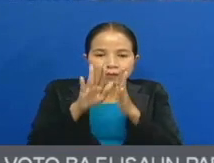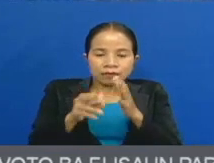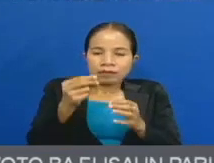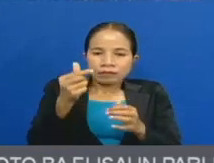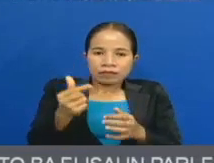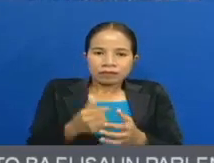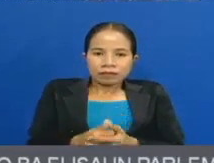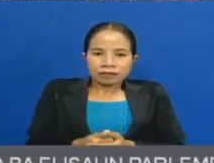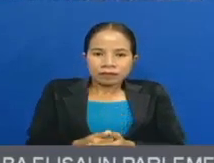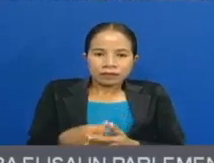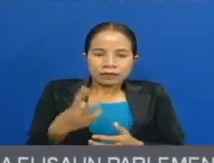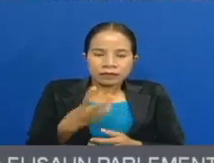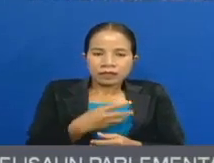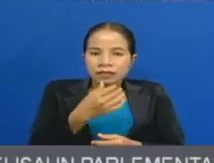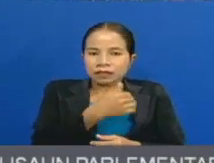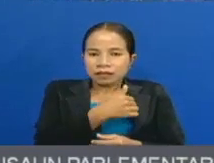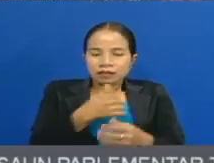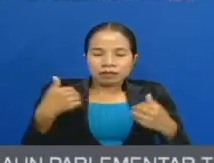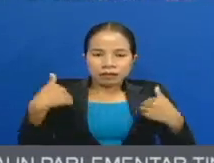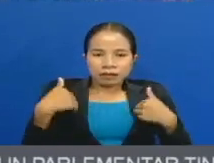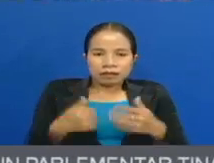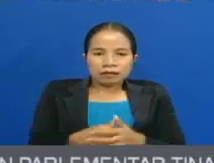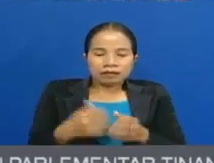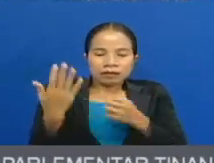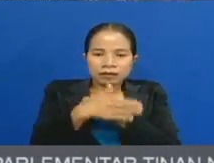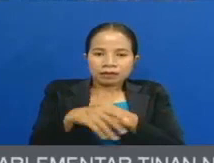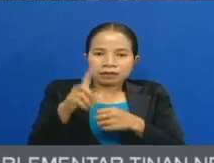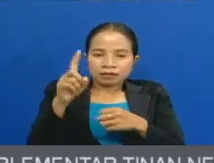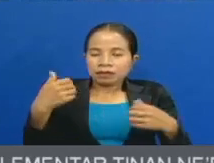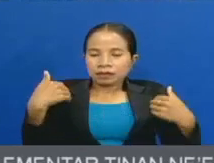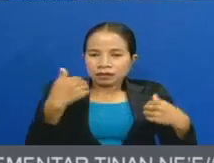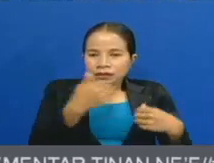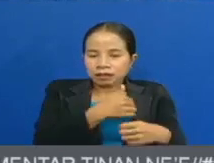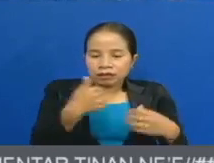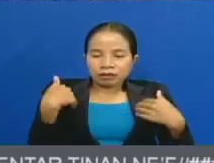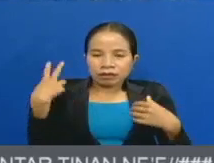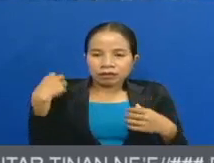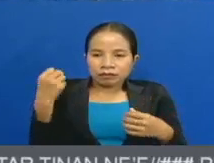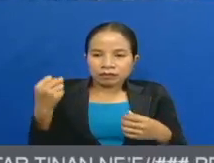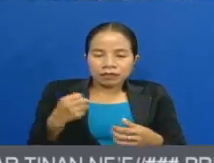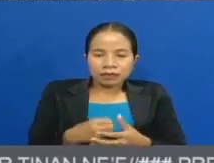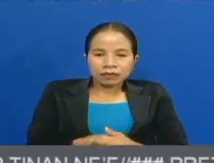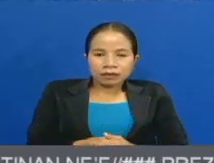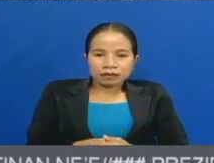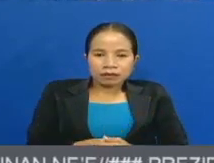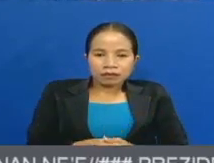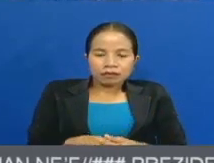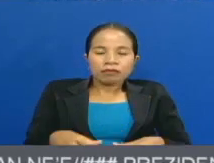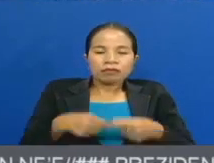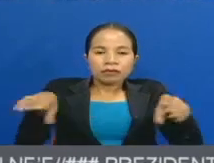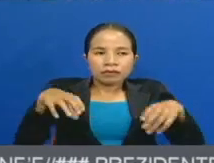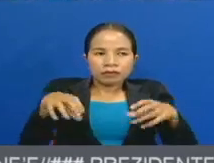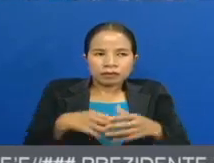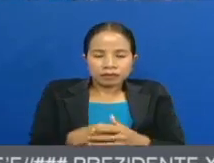anos. Então, isso será o que nação raça que será o que é que bit para o emprego. E então